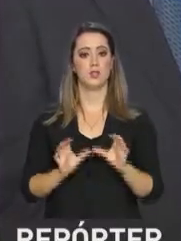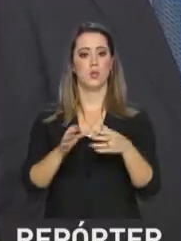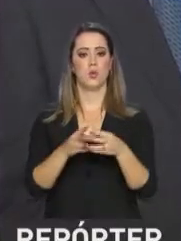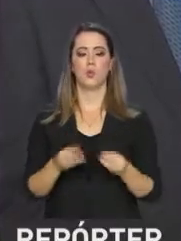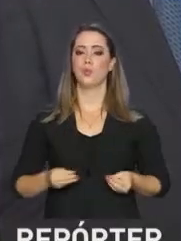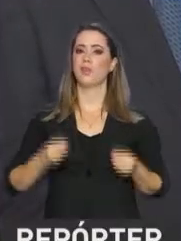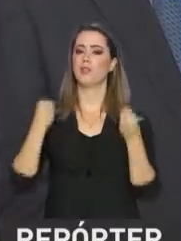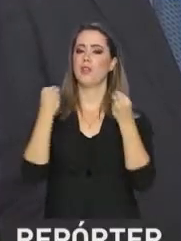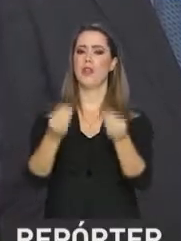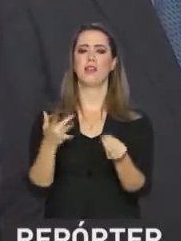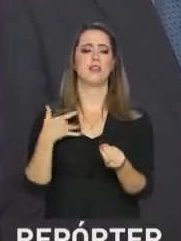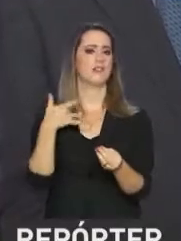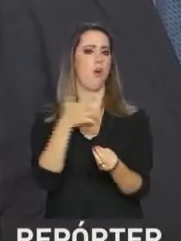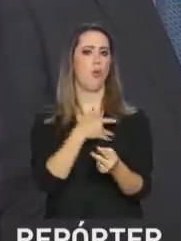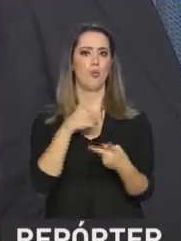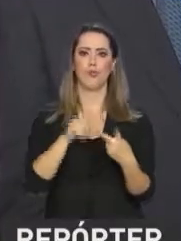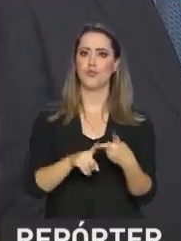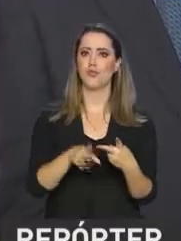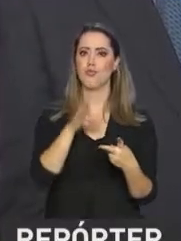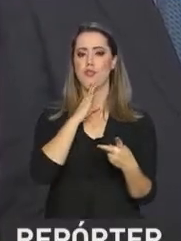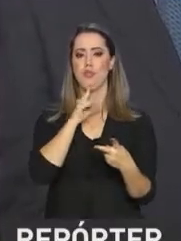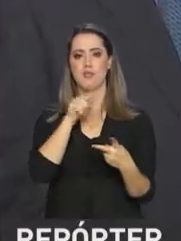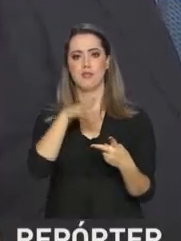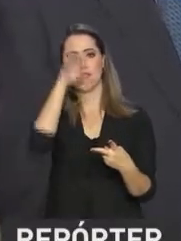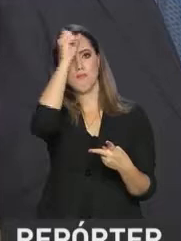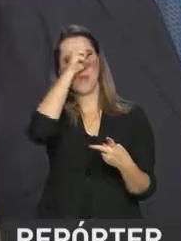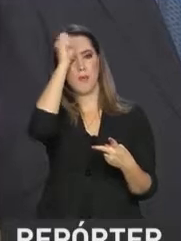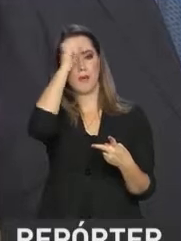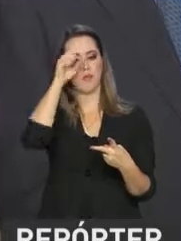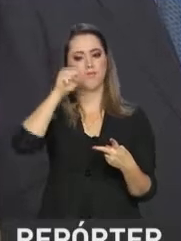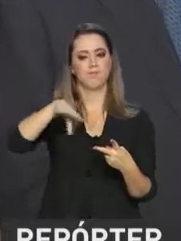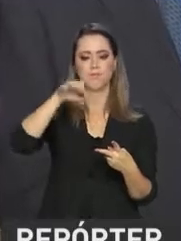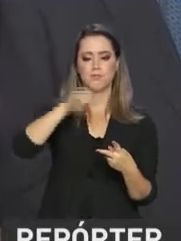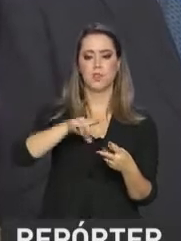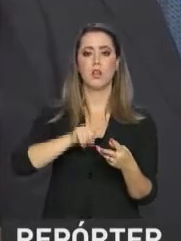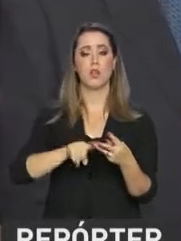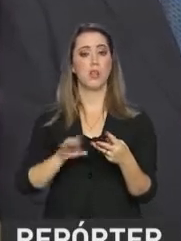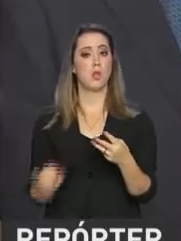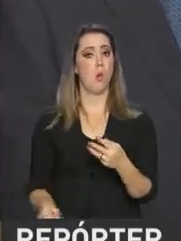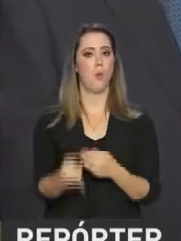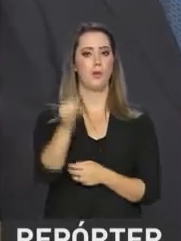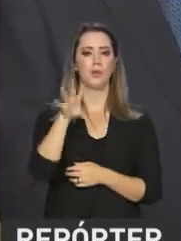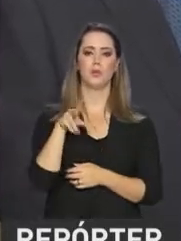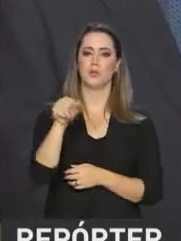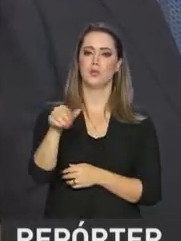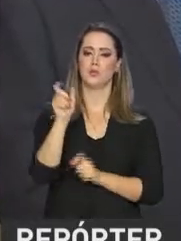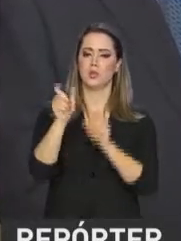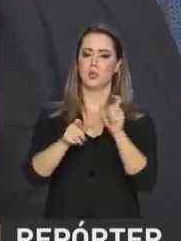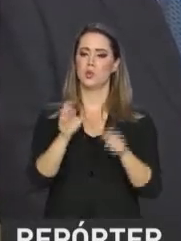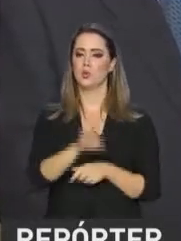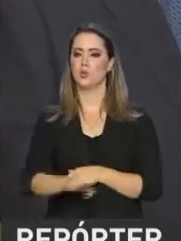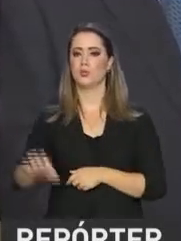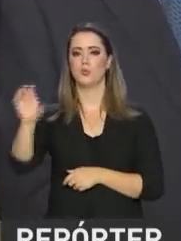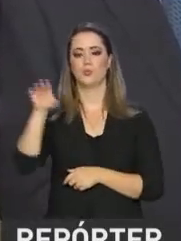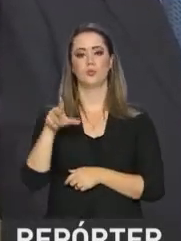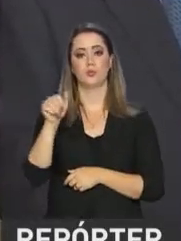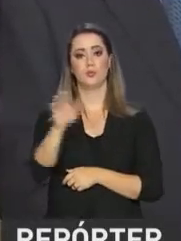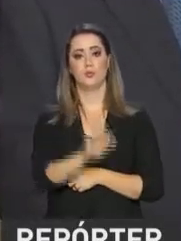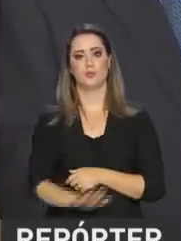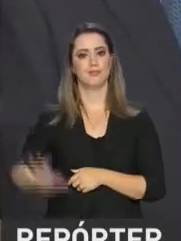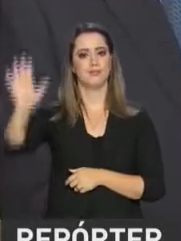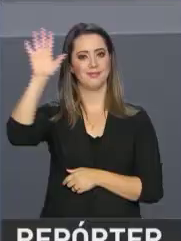trazer saúde conhecimento e o oportunidade para todos os estados e para todos o